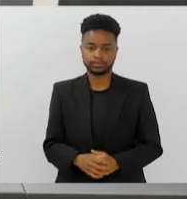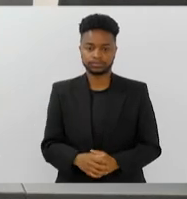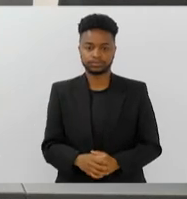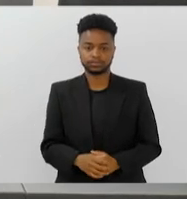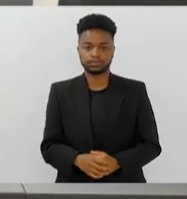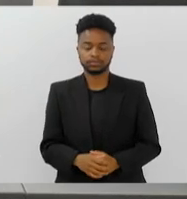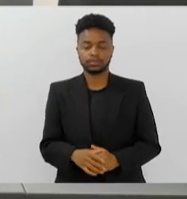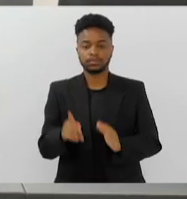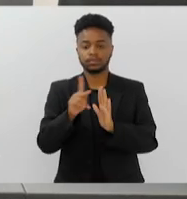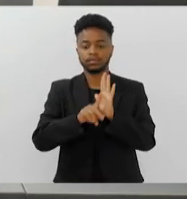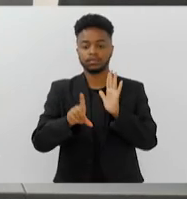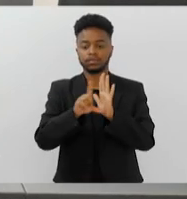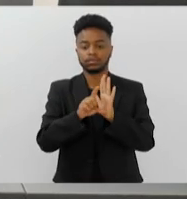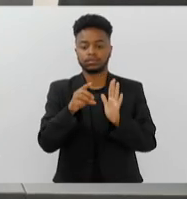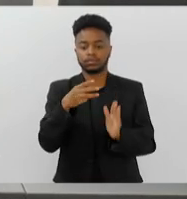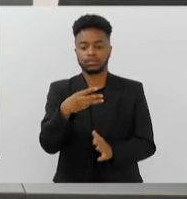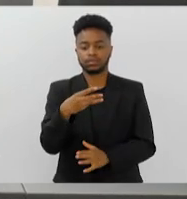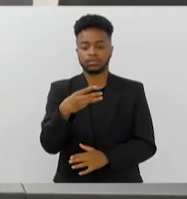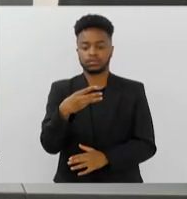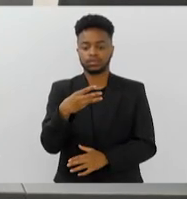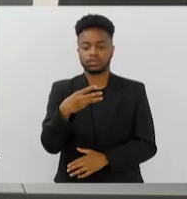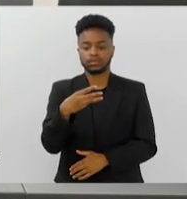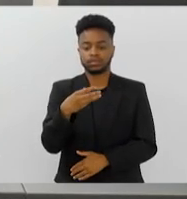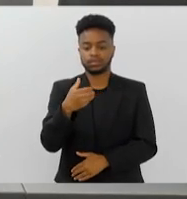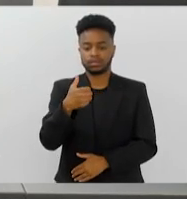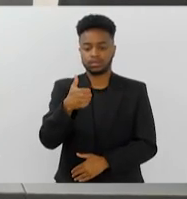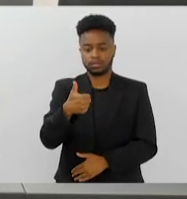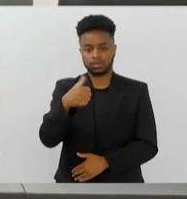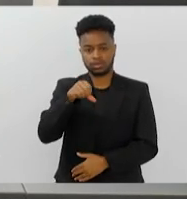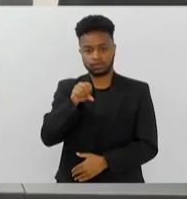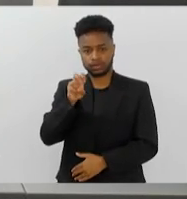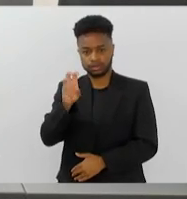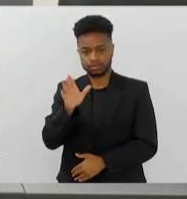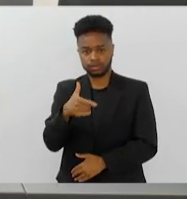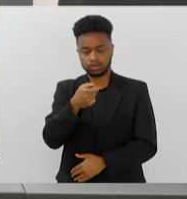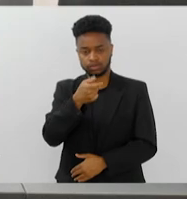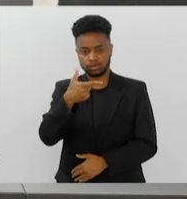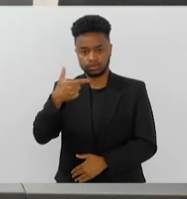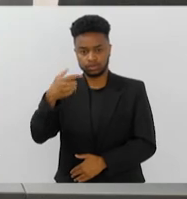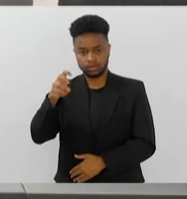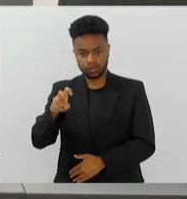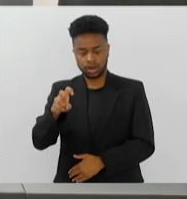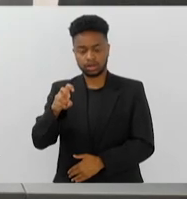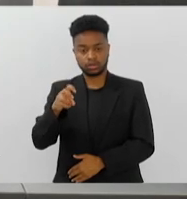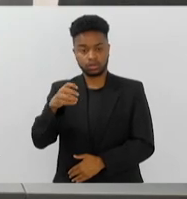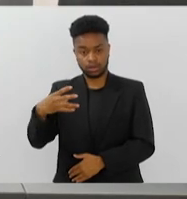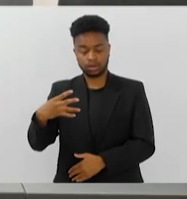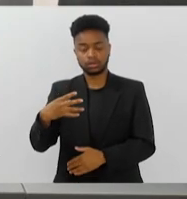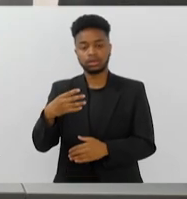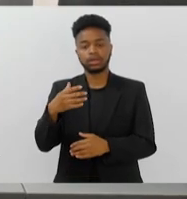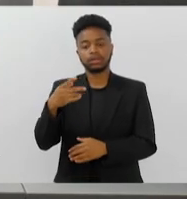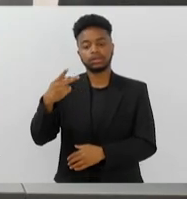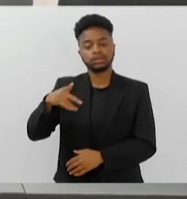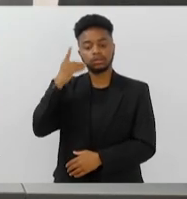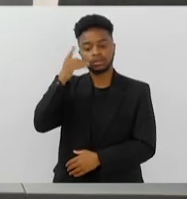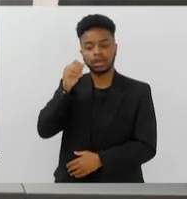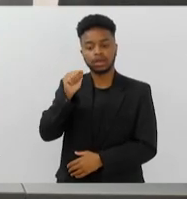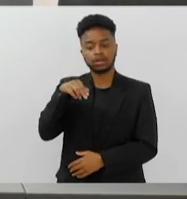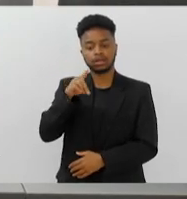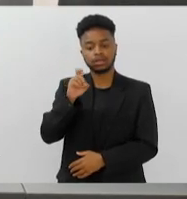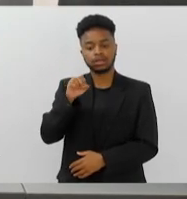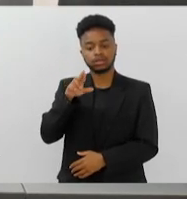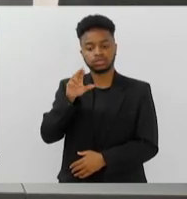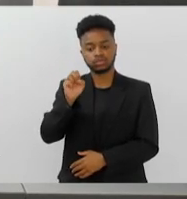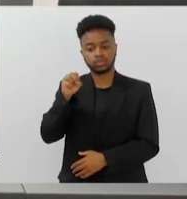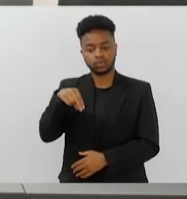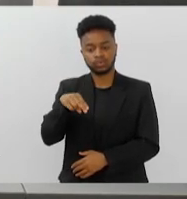Trata-se do projeto de lei 3195 de 24, de autoria do deputado Anderson Moraes, que altera a lei 5.645 de 6 de janeiro de